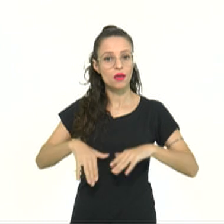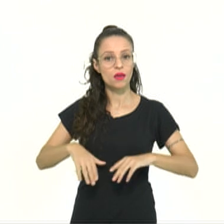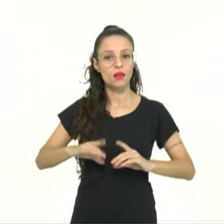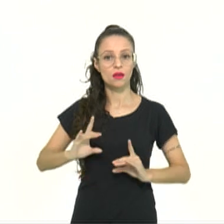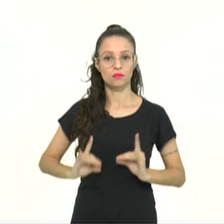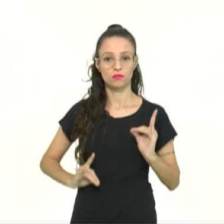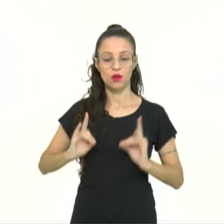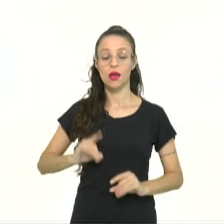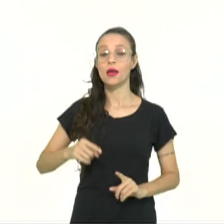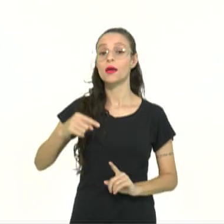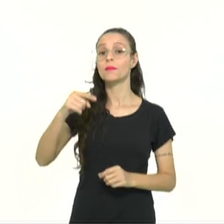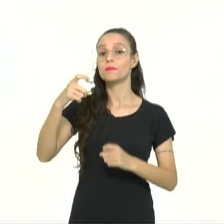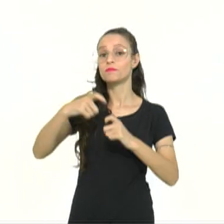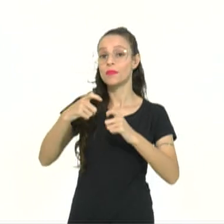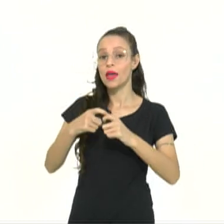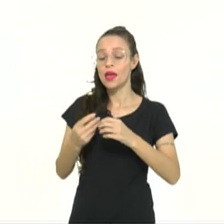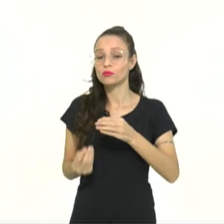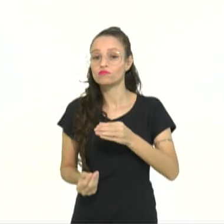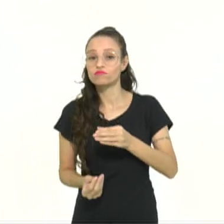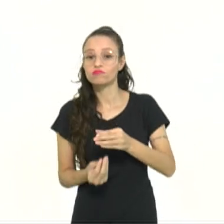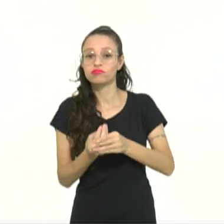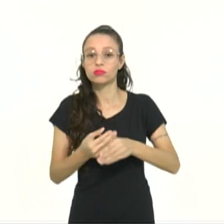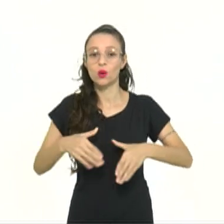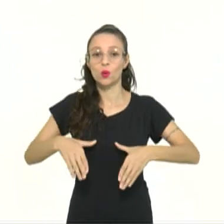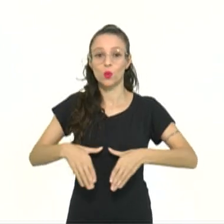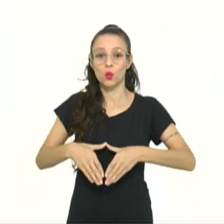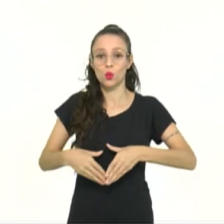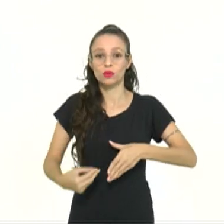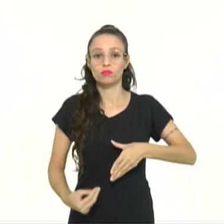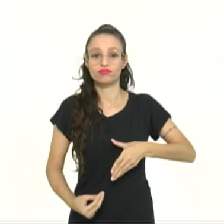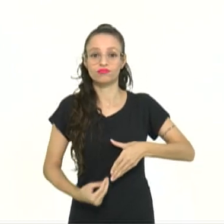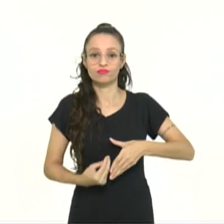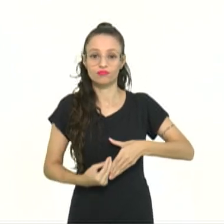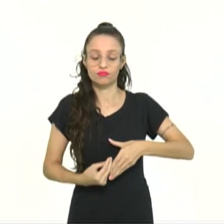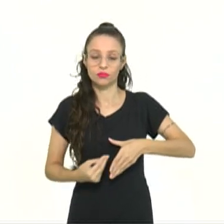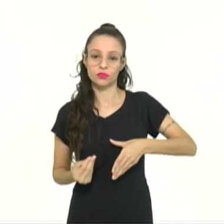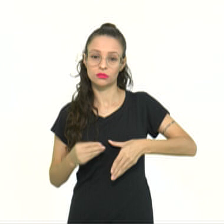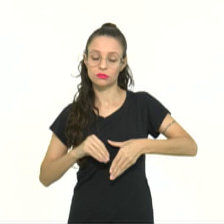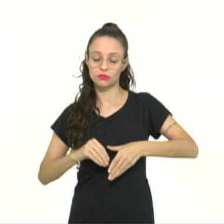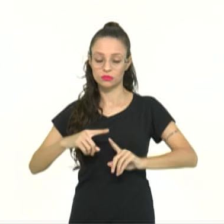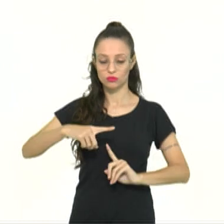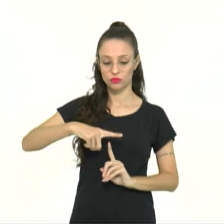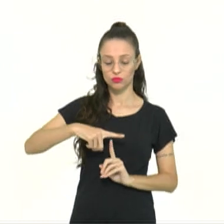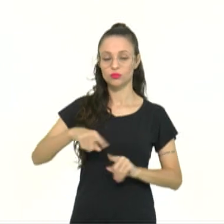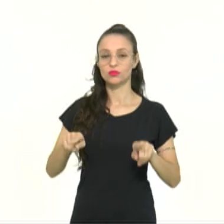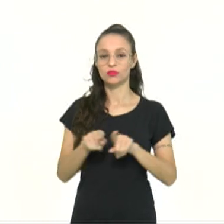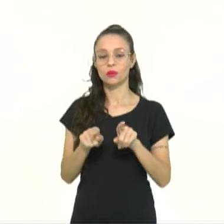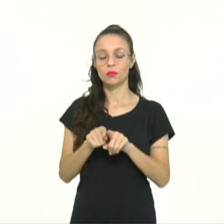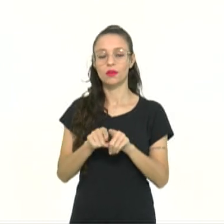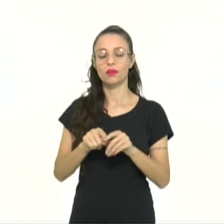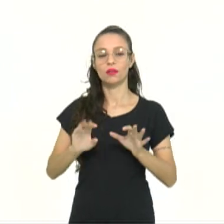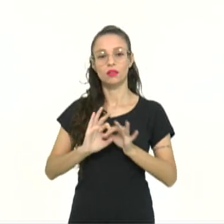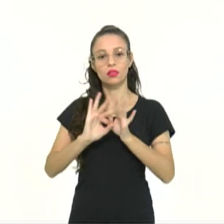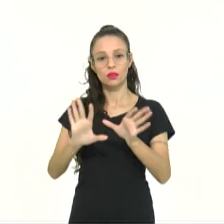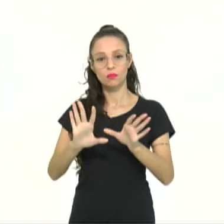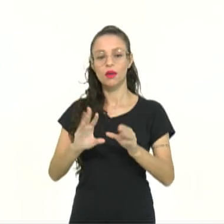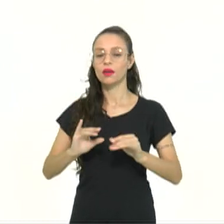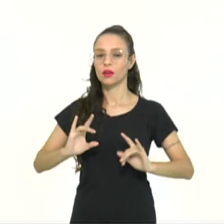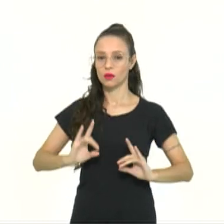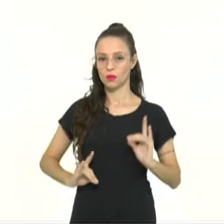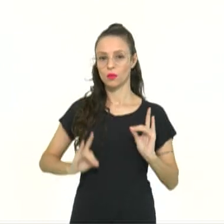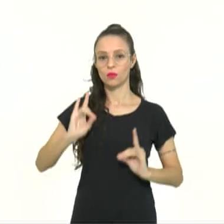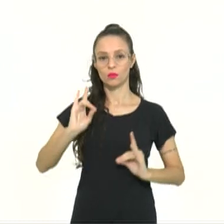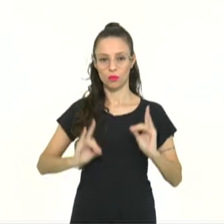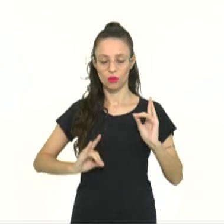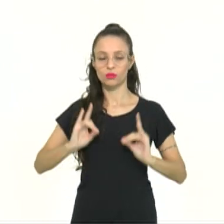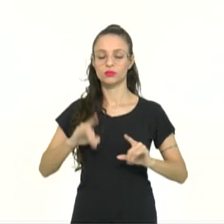médico lá no fundo do útero, né? Tanto um quanto o outro colocado lá no fundo do útero. e ele vai liberando hormônios aí, né? Então ele